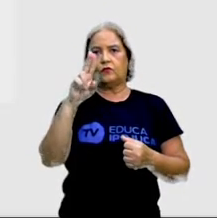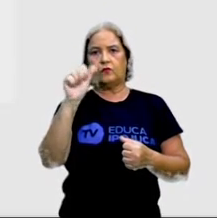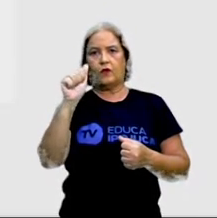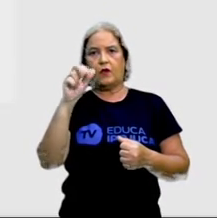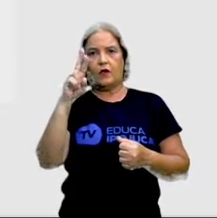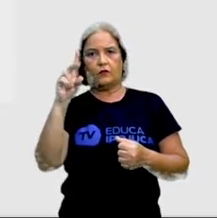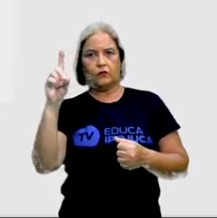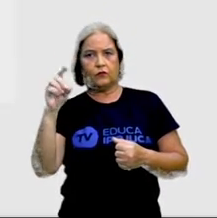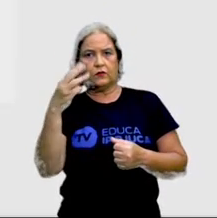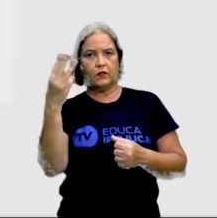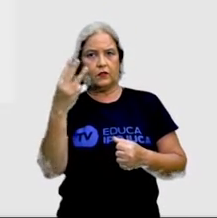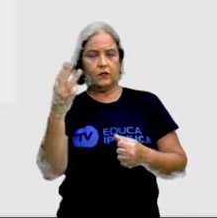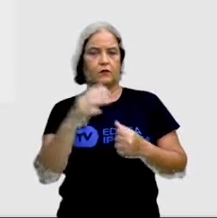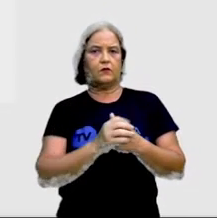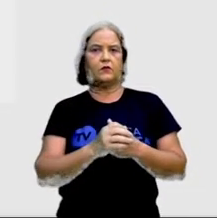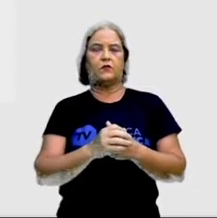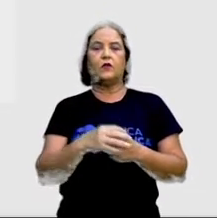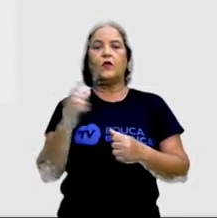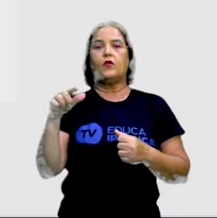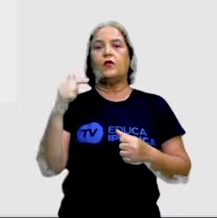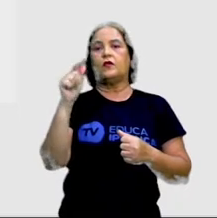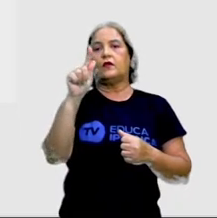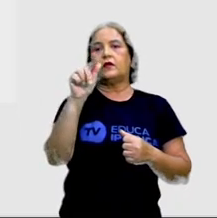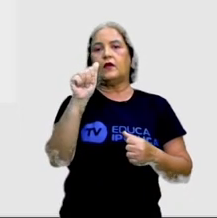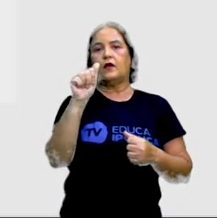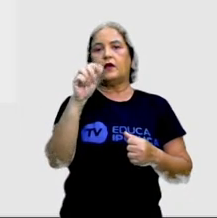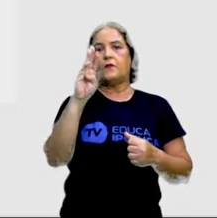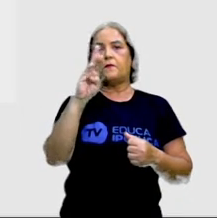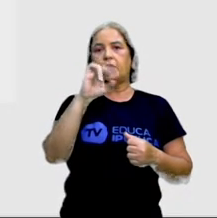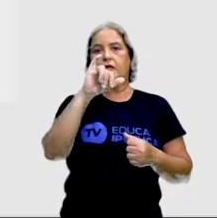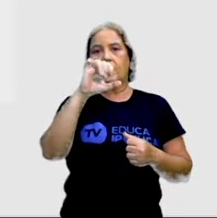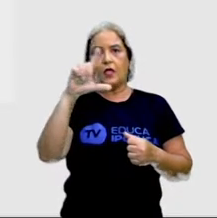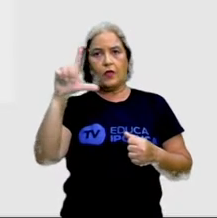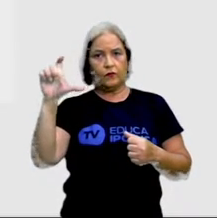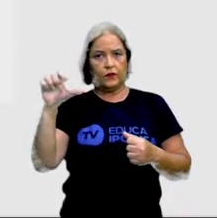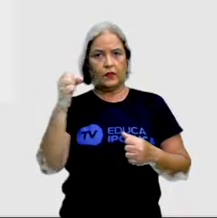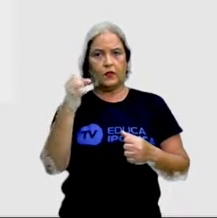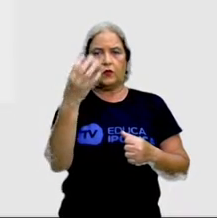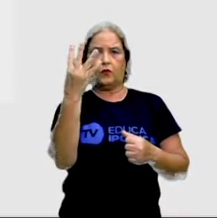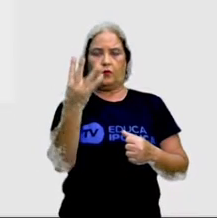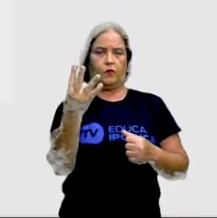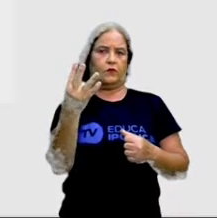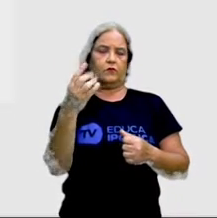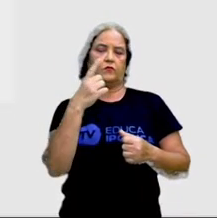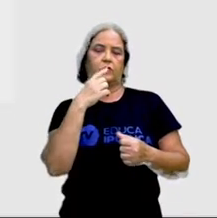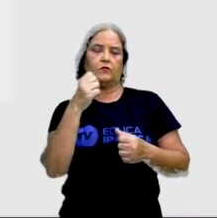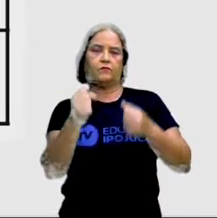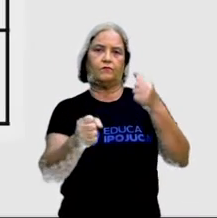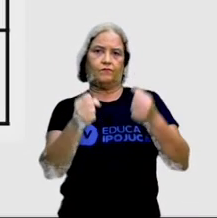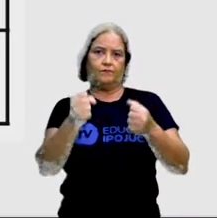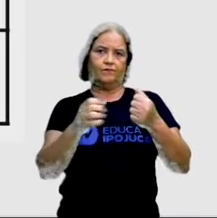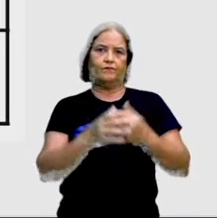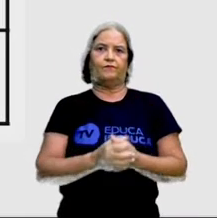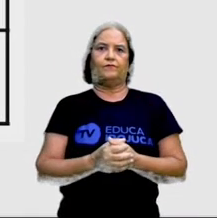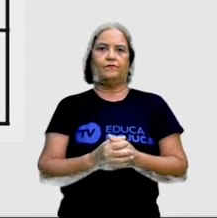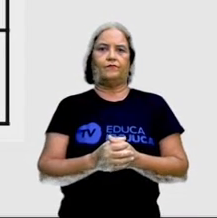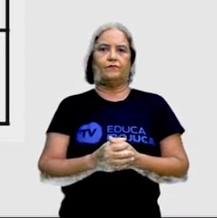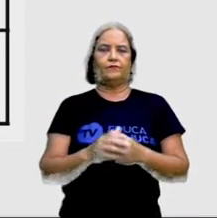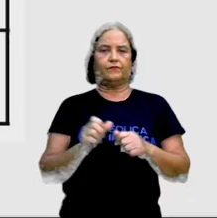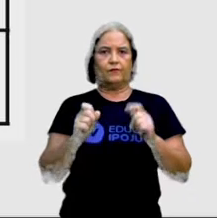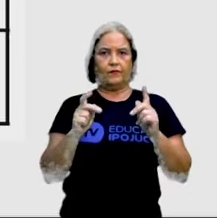vermelho e Gabriel tem apenas quatro carro vermelho ok crianças